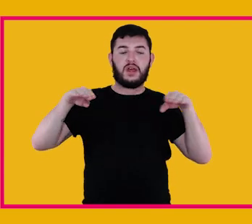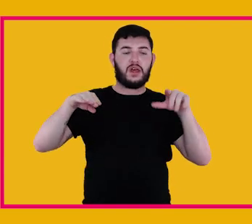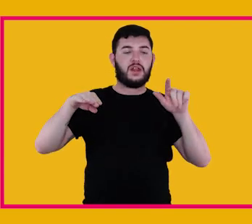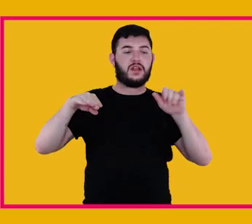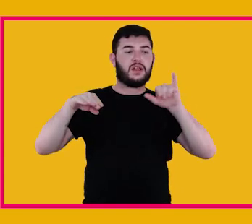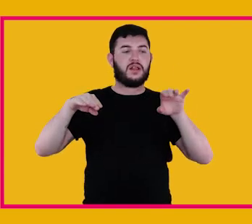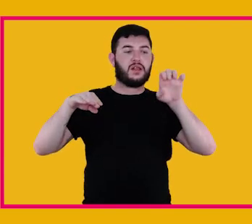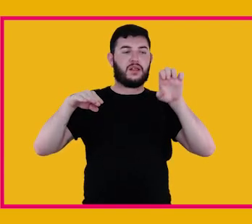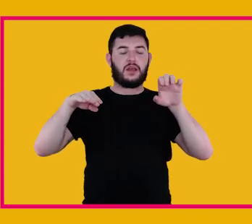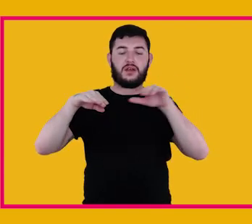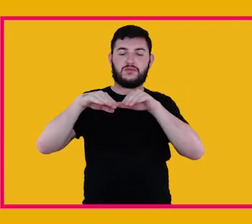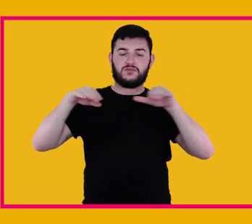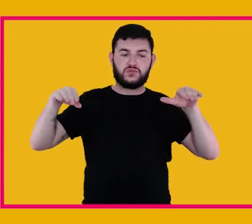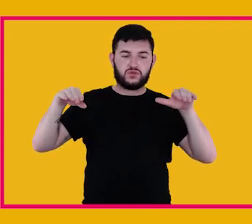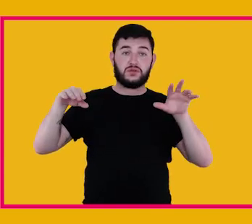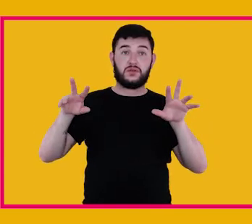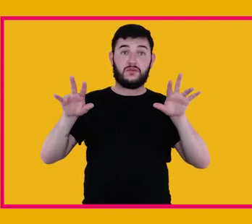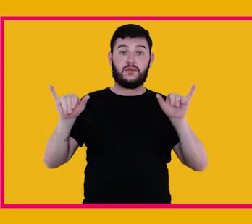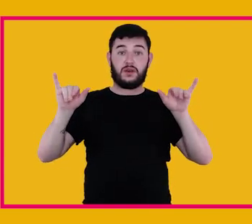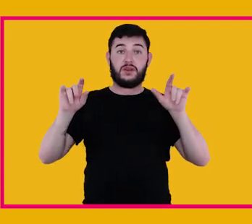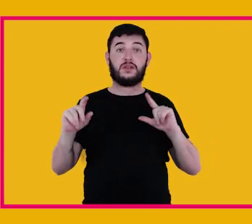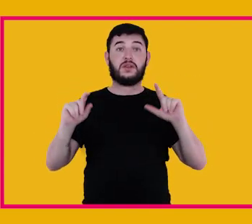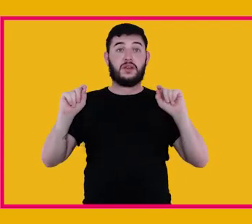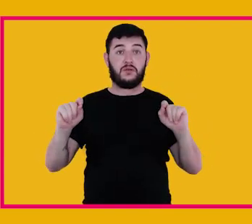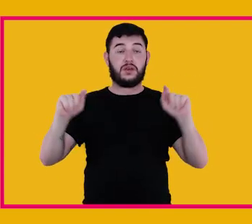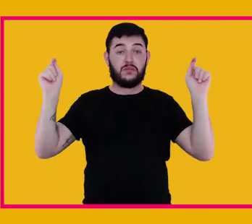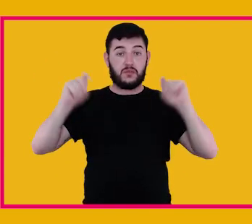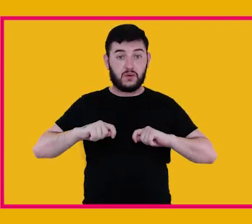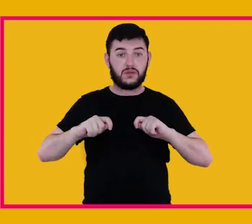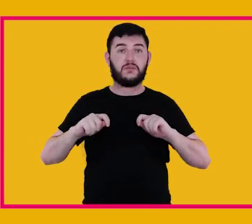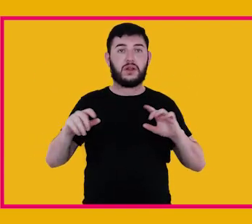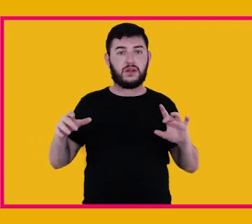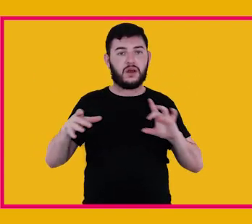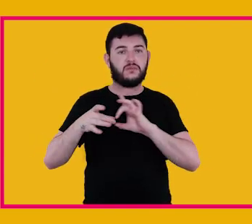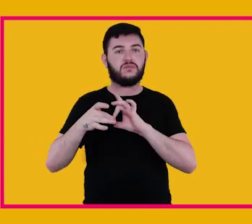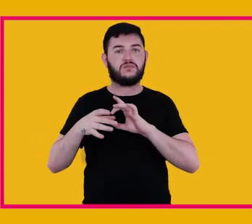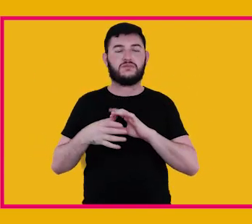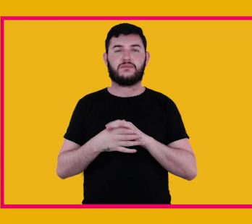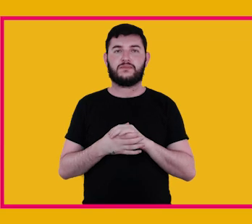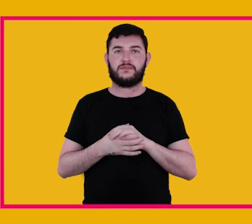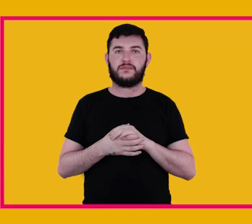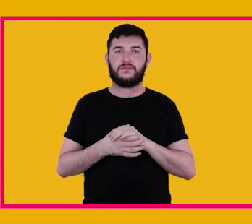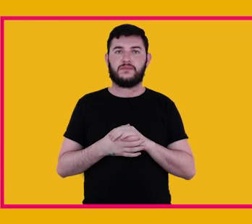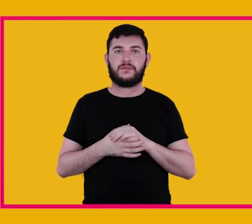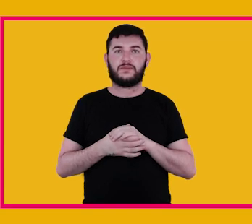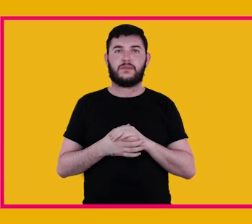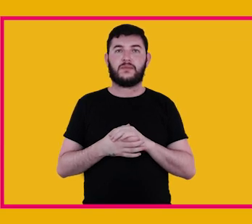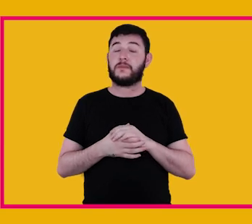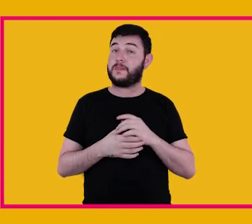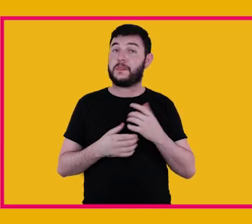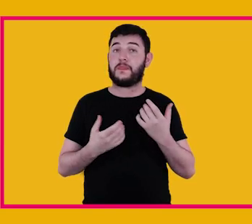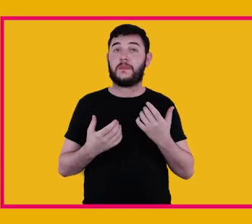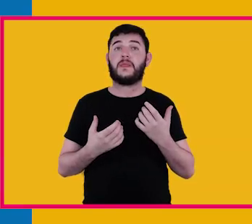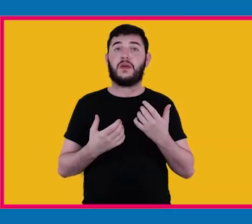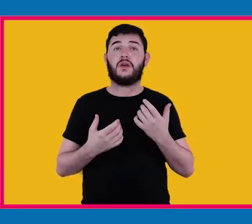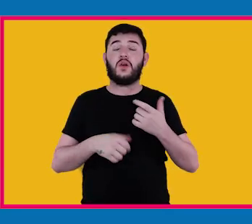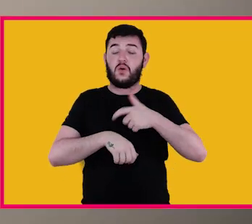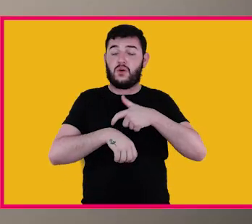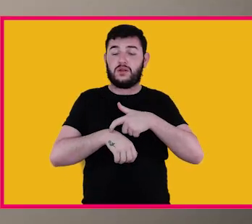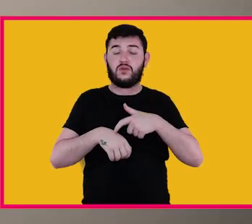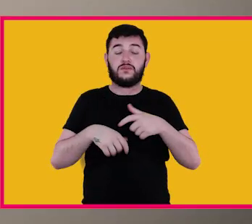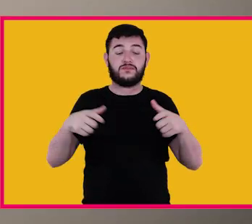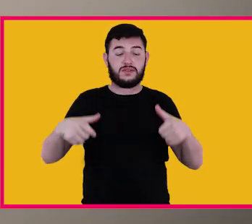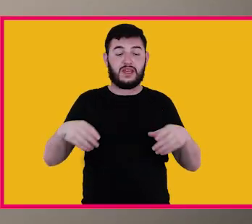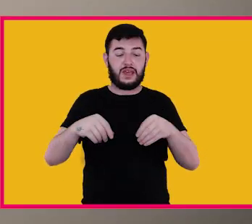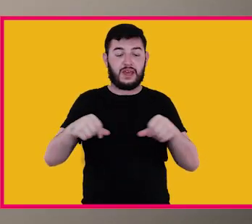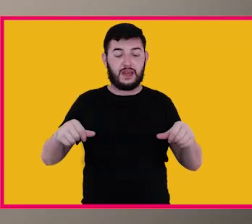que soltaria esses volumes, tornando o conjunto mais permeável, o que funciona muito bem quando temos os terrenos um pouquinho maiores. Lembrando